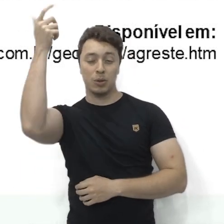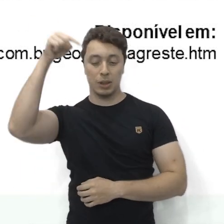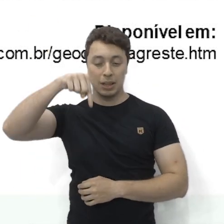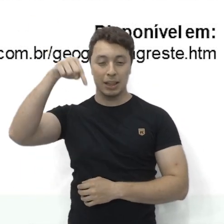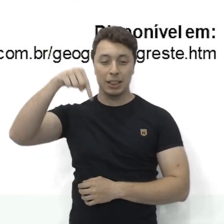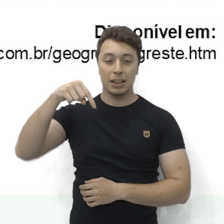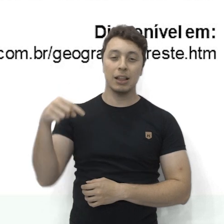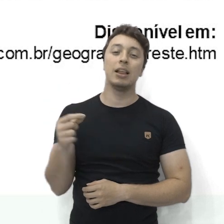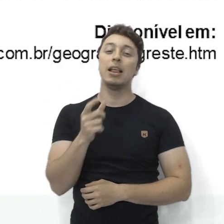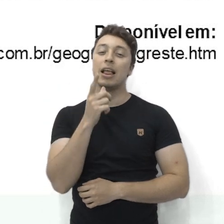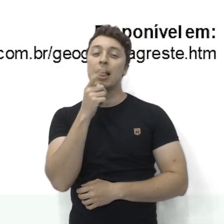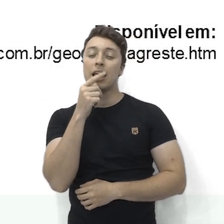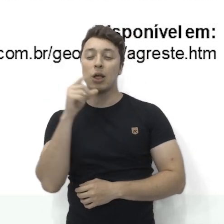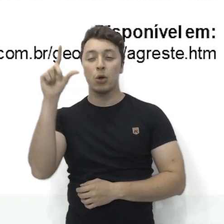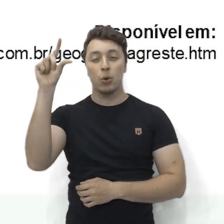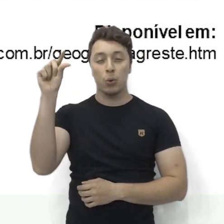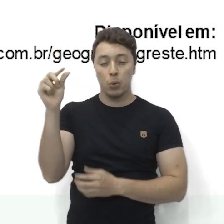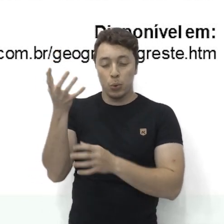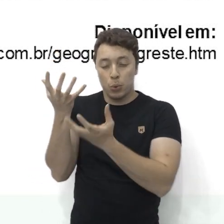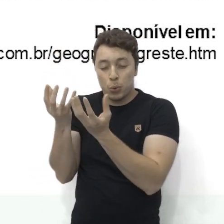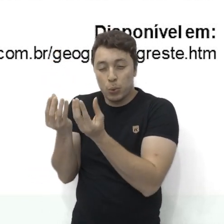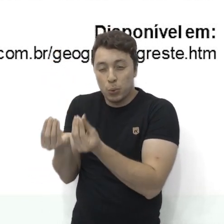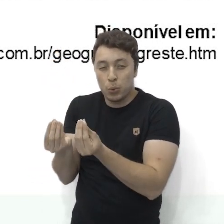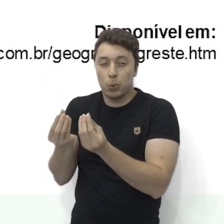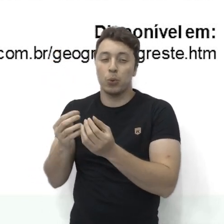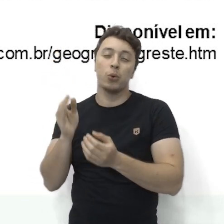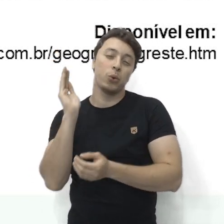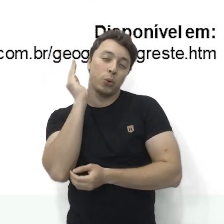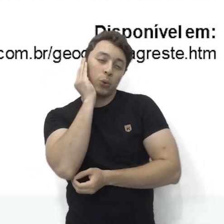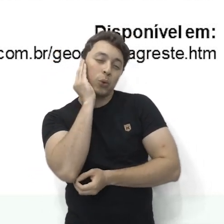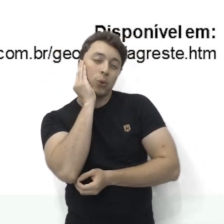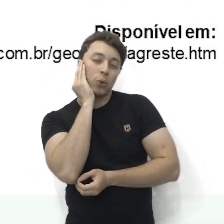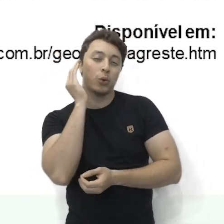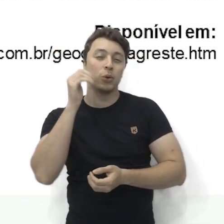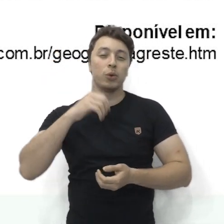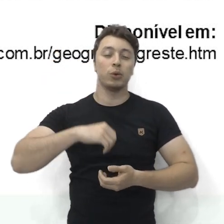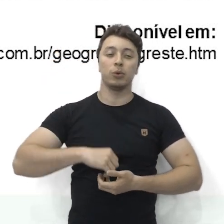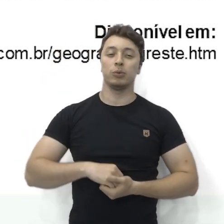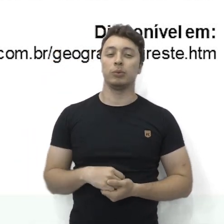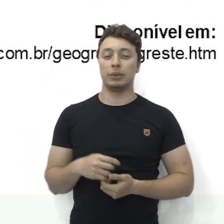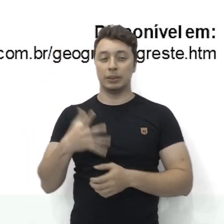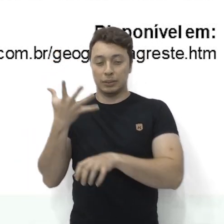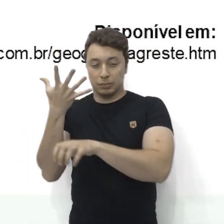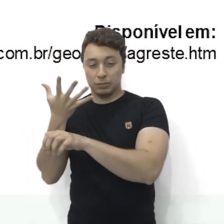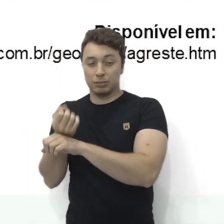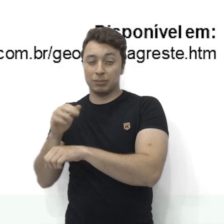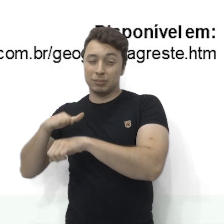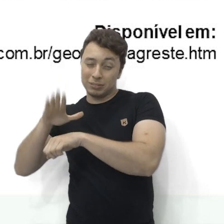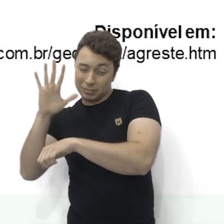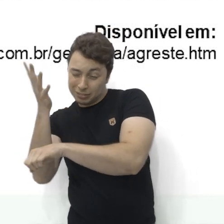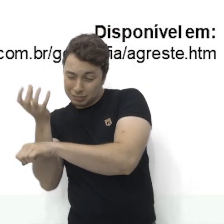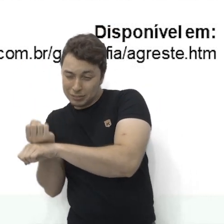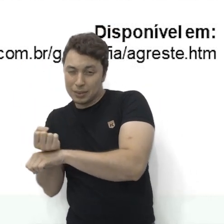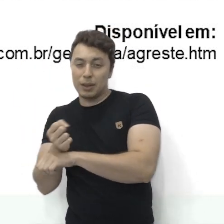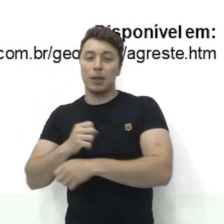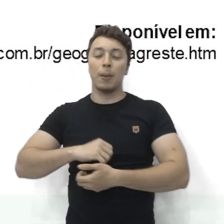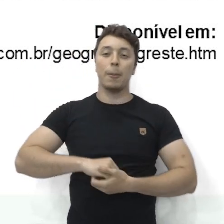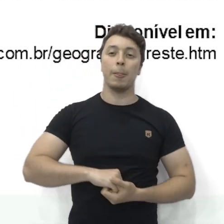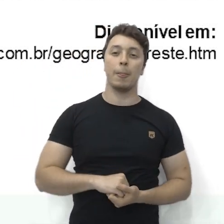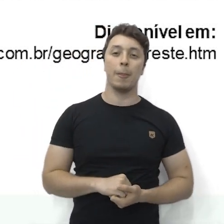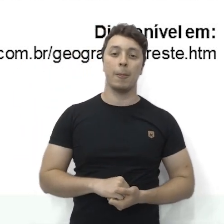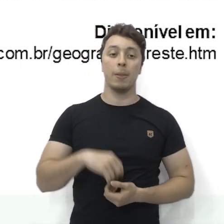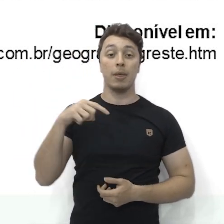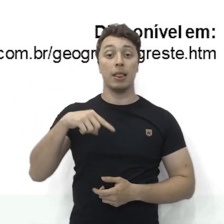região menos úmida que a zona da mata e menos seca que o sertão. A temperatura